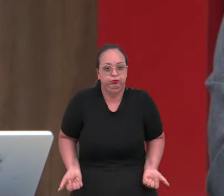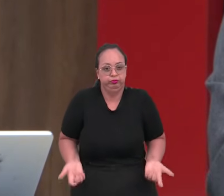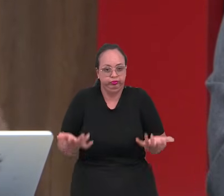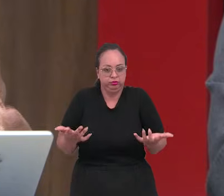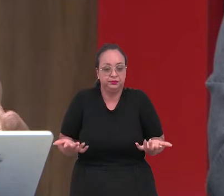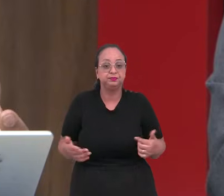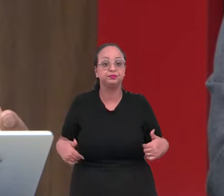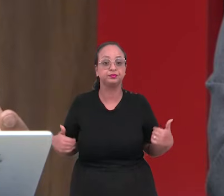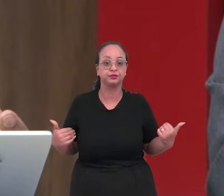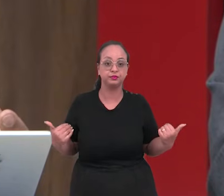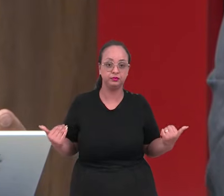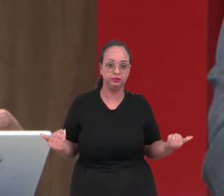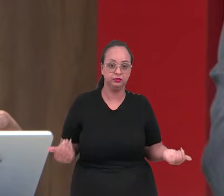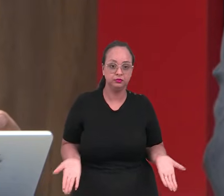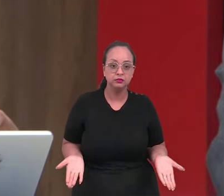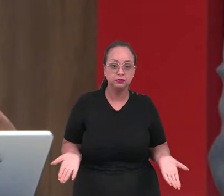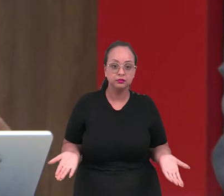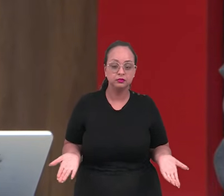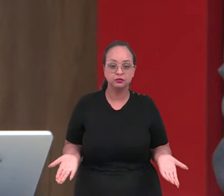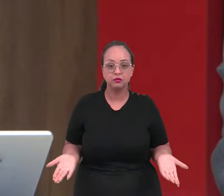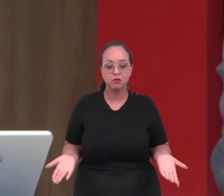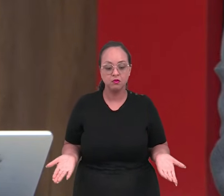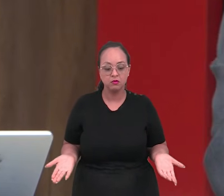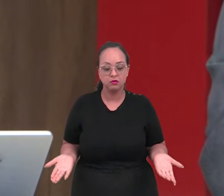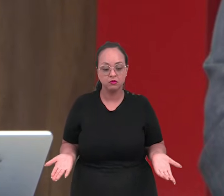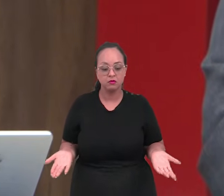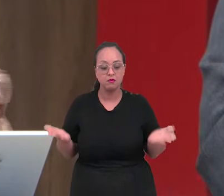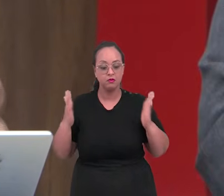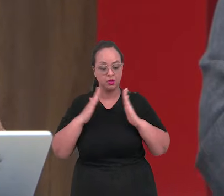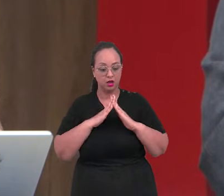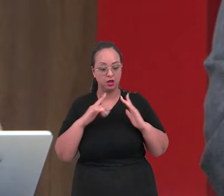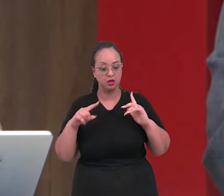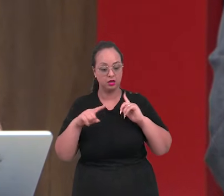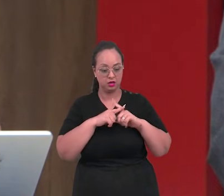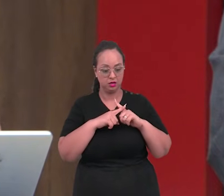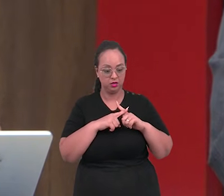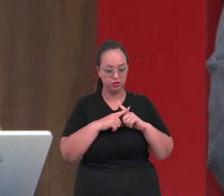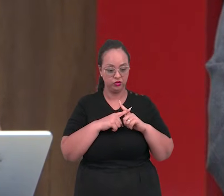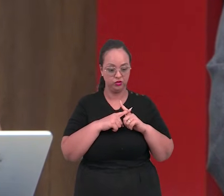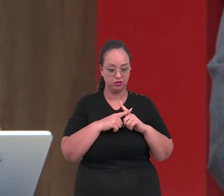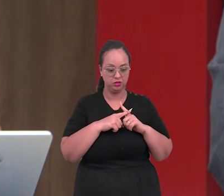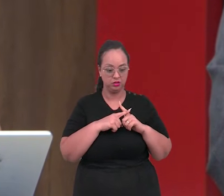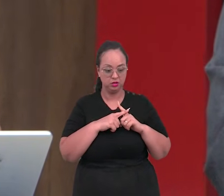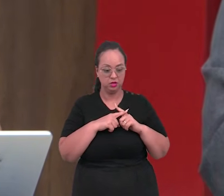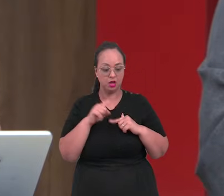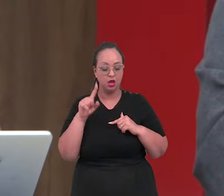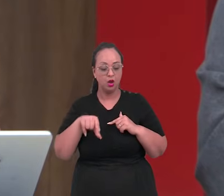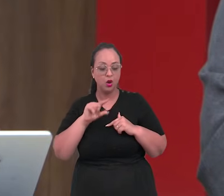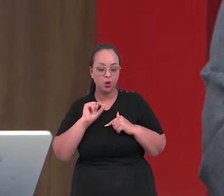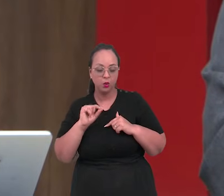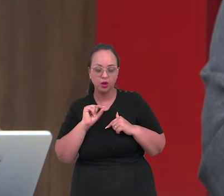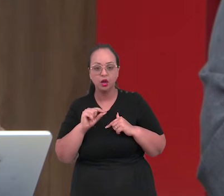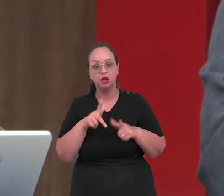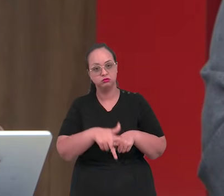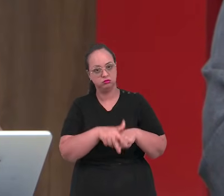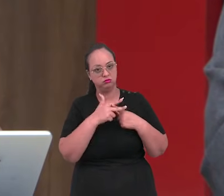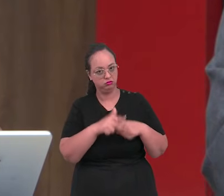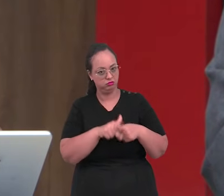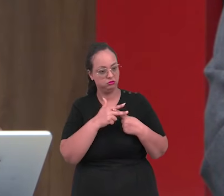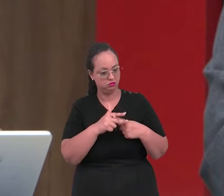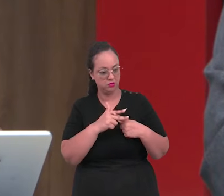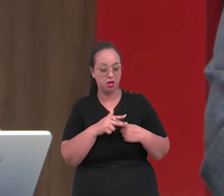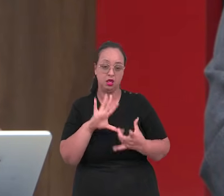a resposta à Igreja protestante foi chamada essa Contra-Reforma, a Reforma Católica. Só é